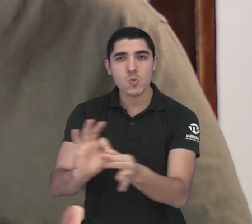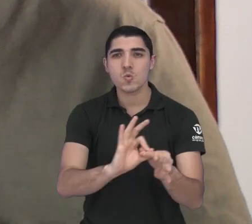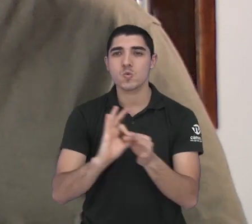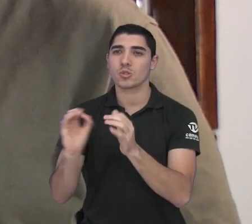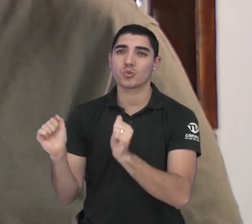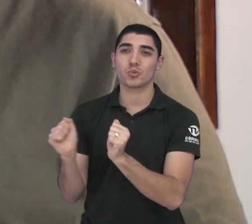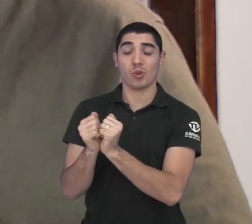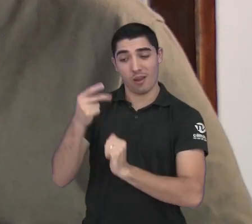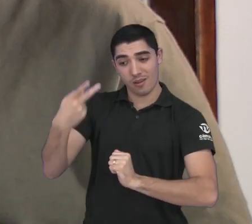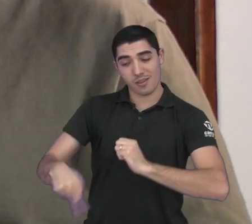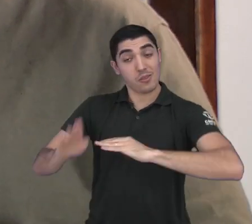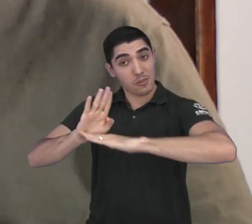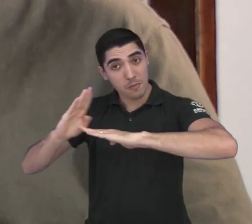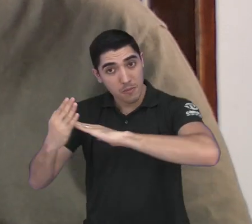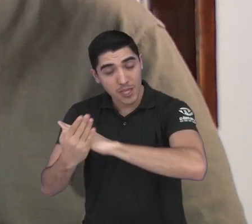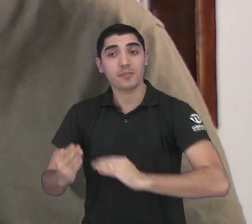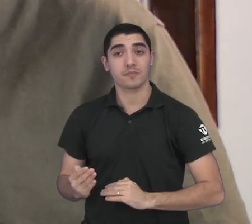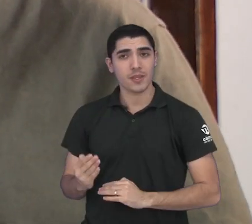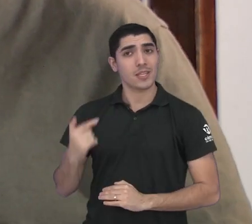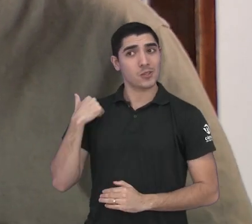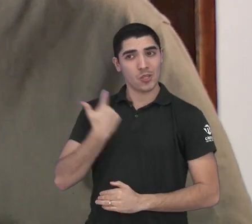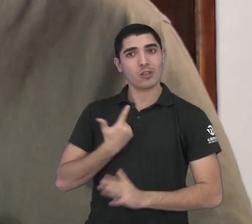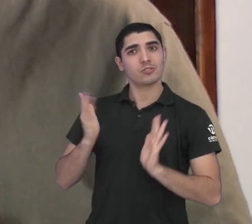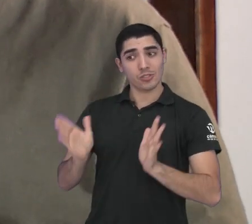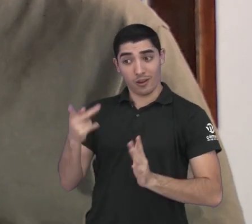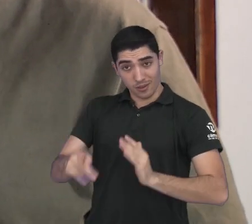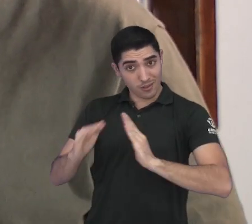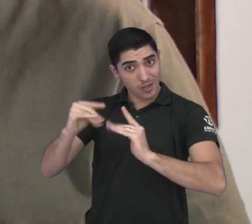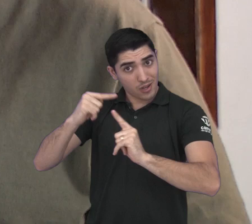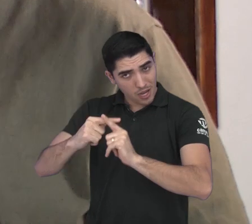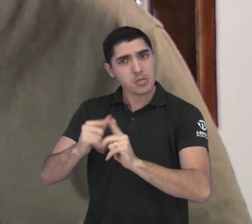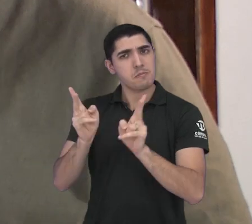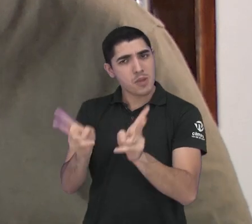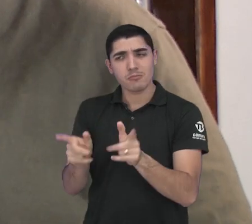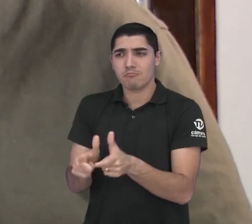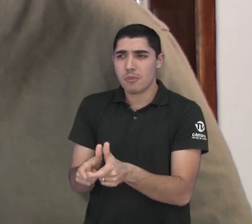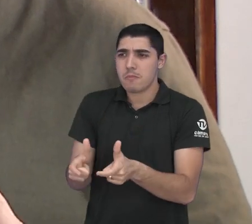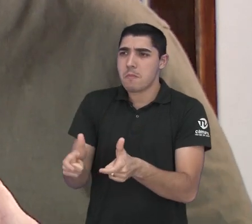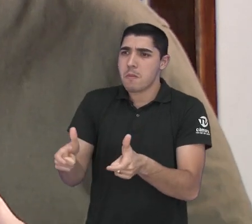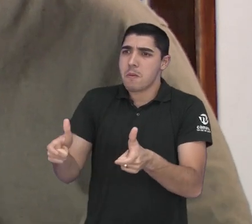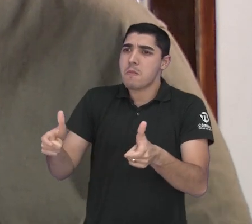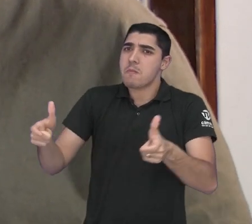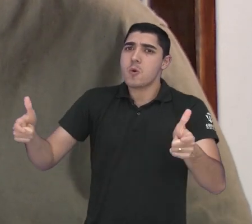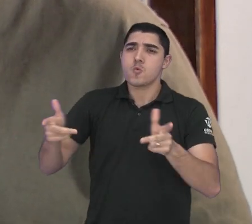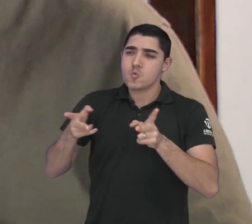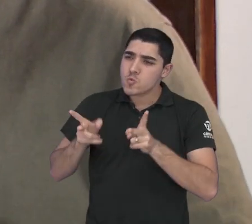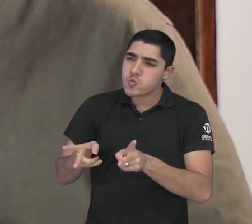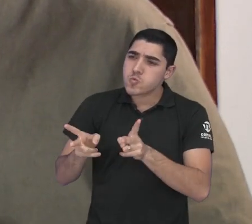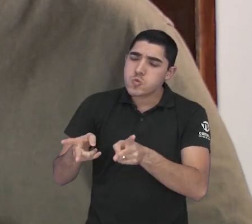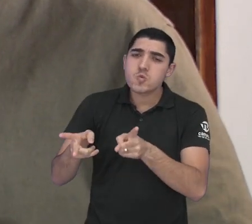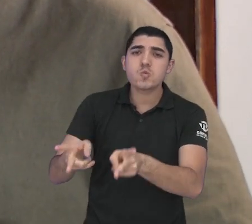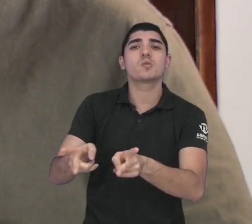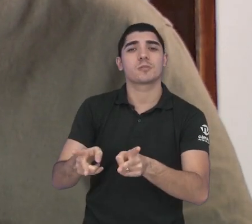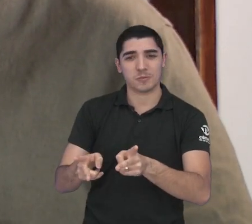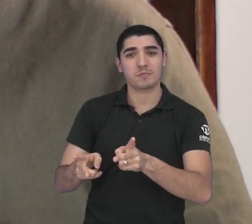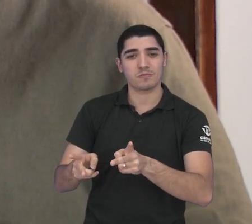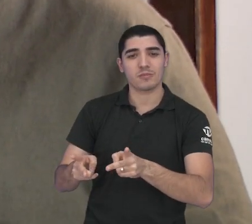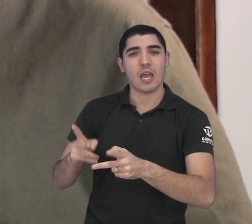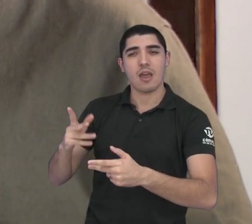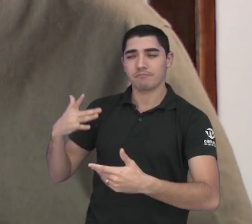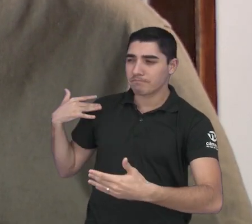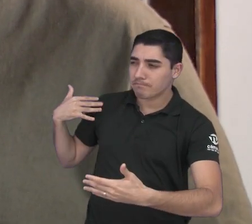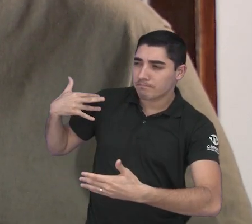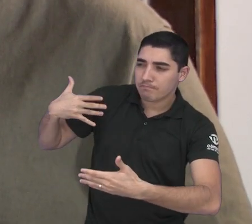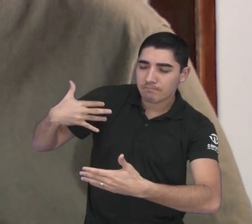tradição das famílias do bairro. Então a gente vem crescendo dentro da igreja já